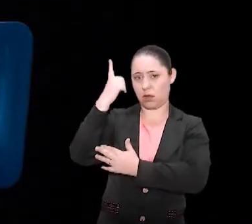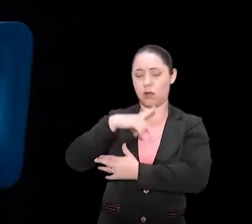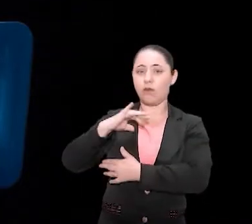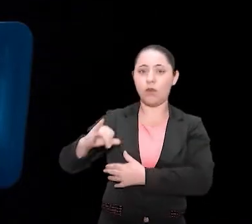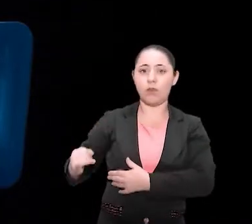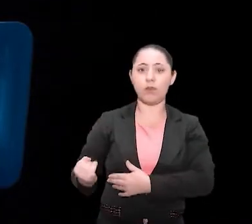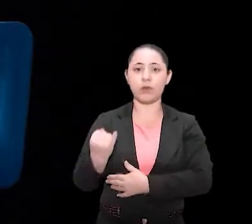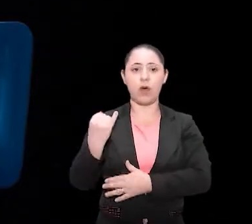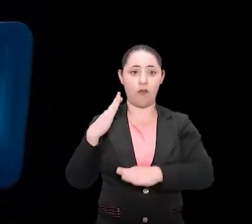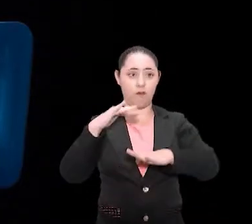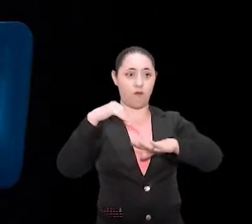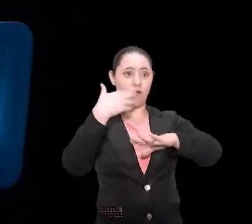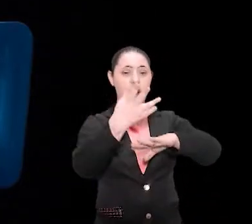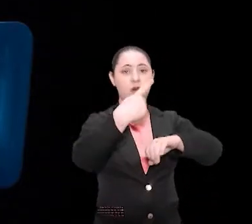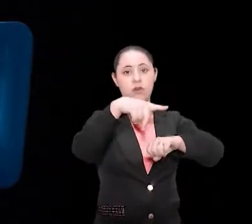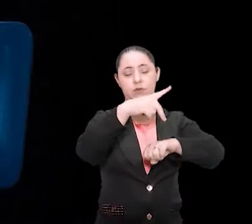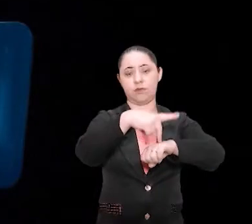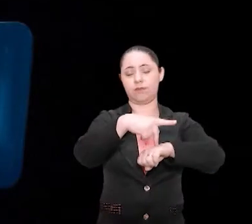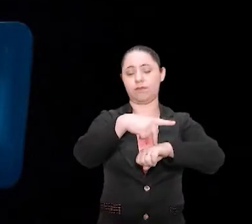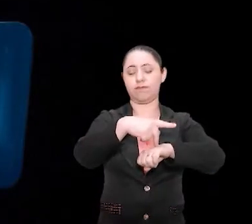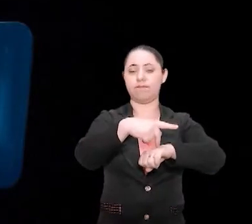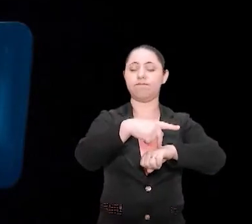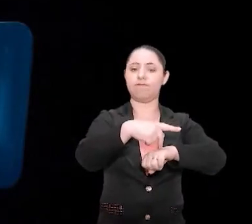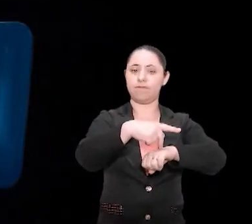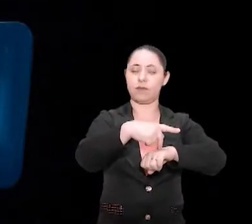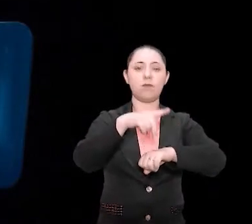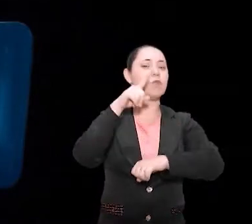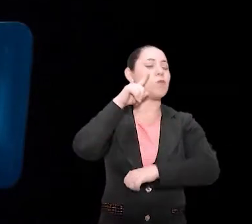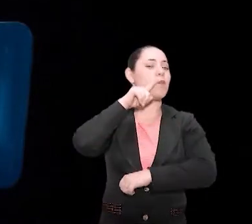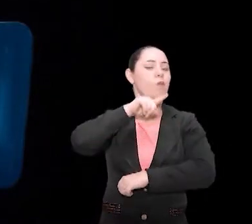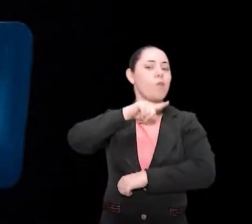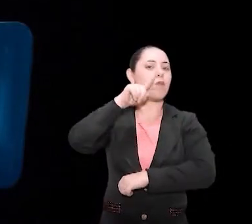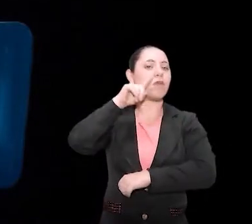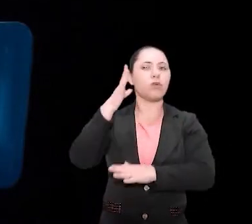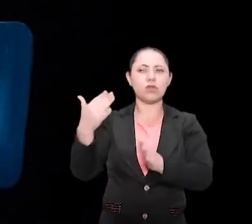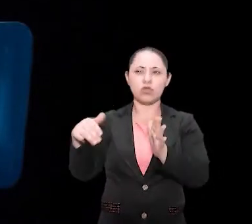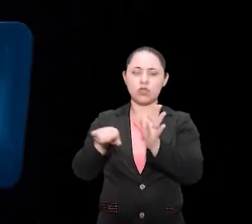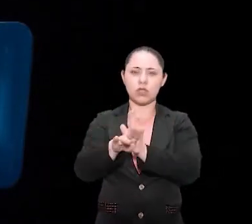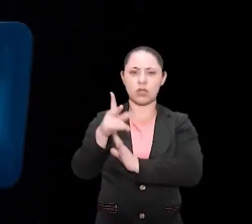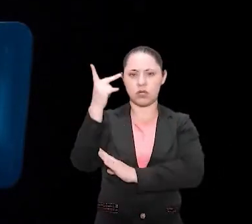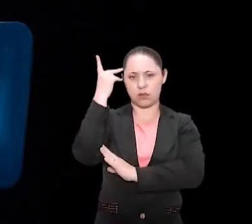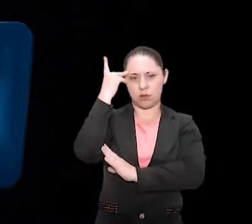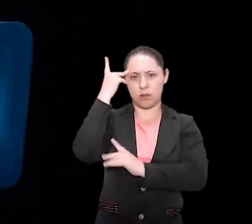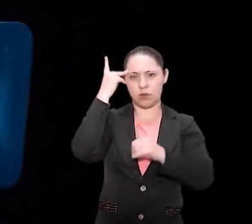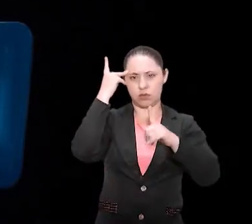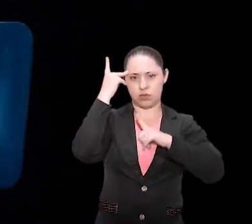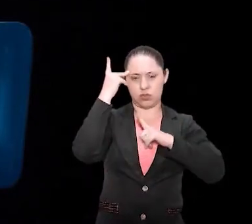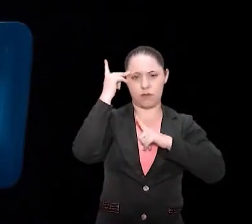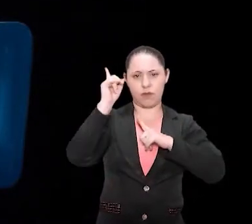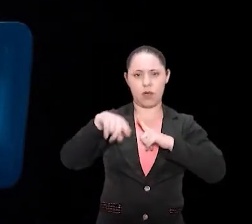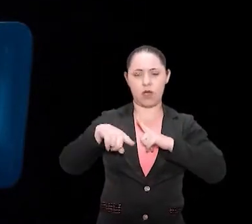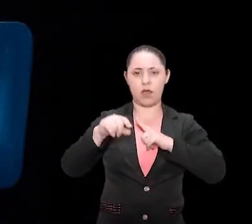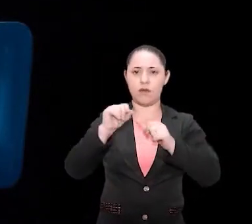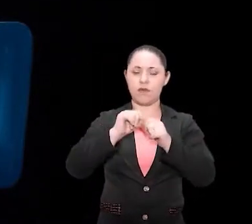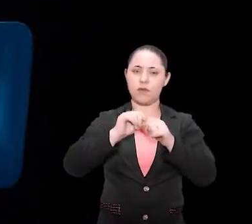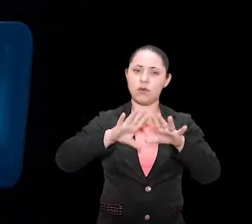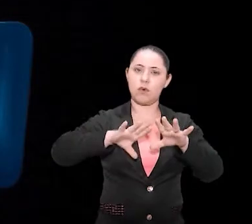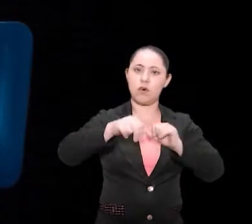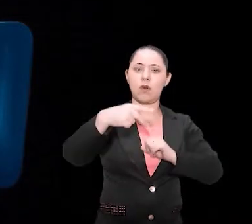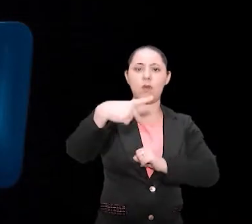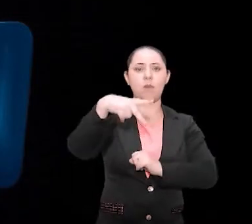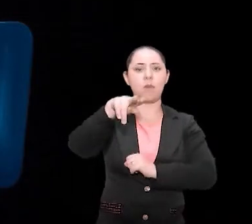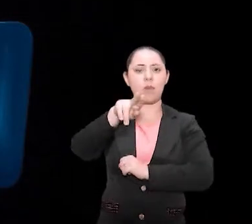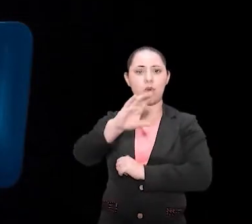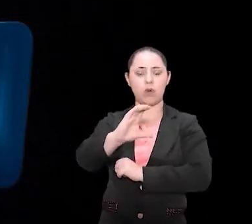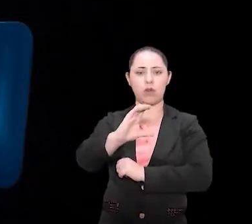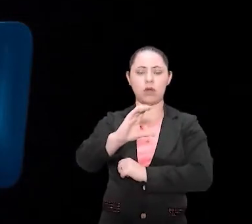oportunidade de ir para fora do Brasil, Estados Unidos. Quando eu cheguei em São Paulo, eu fiz uma graduação na PUC,